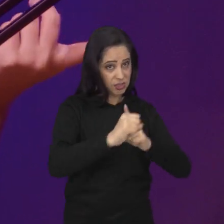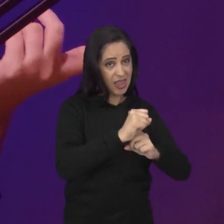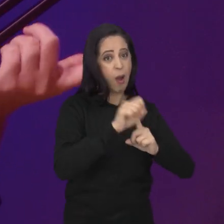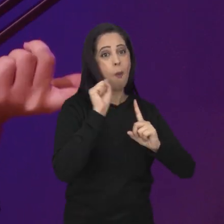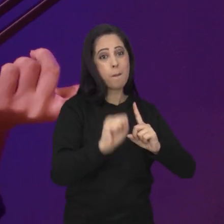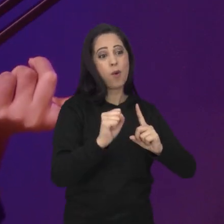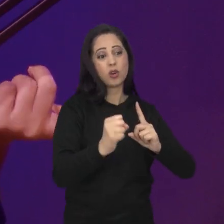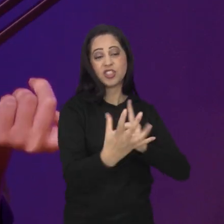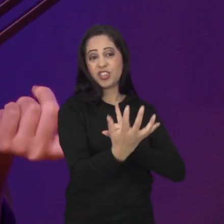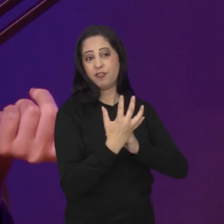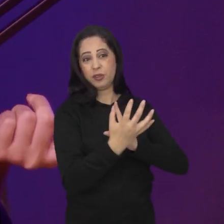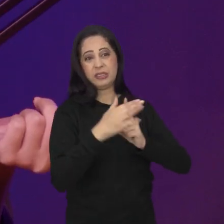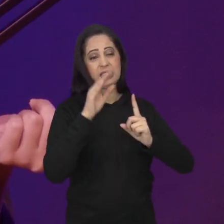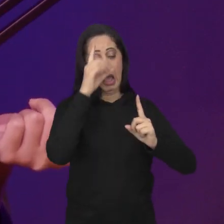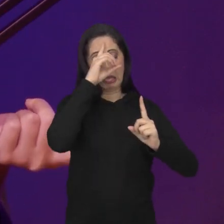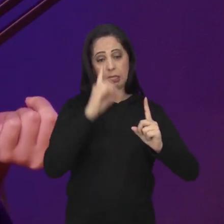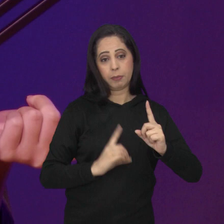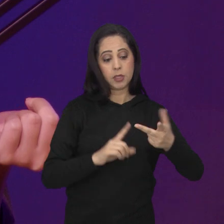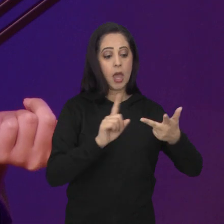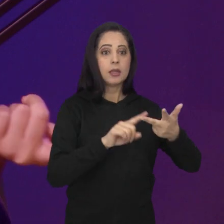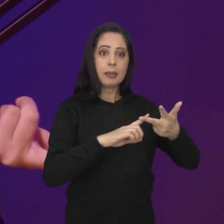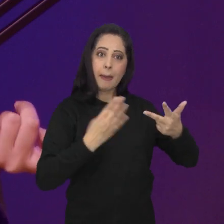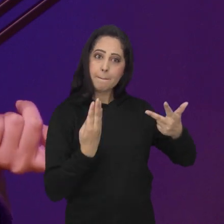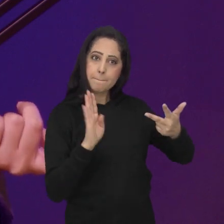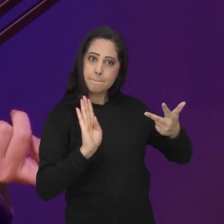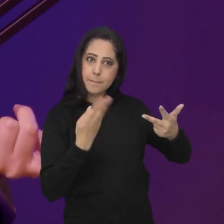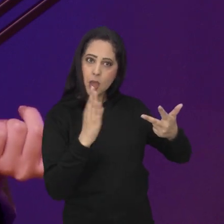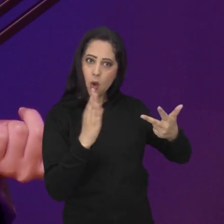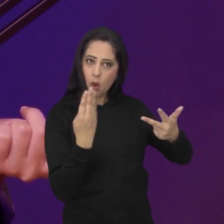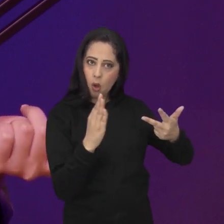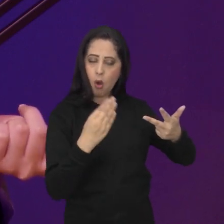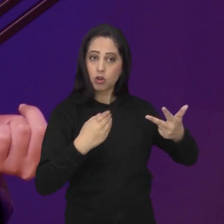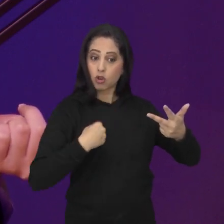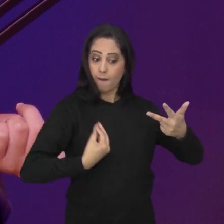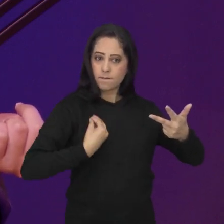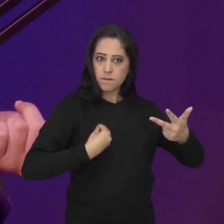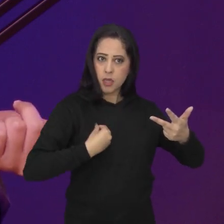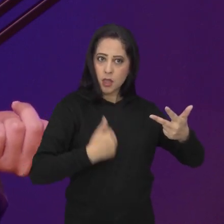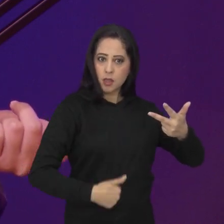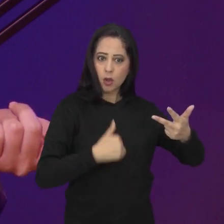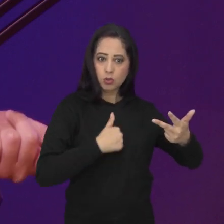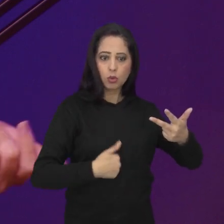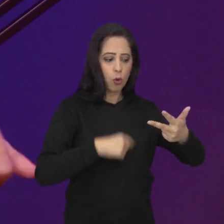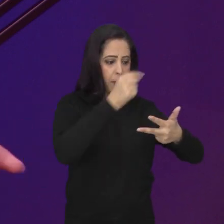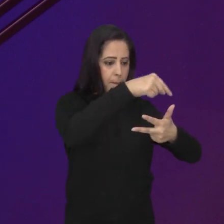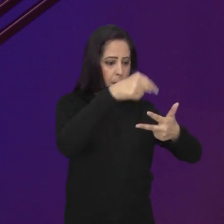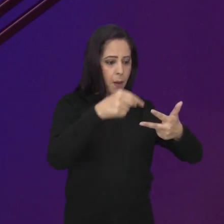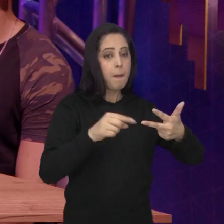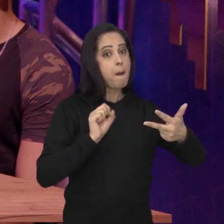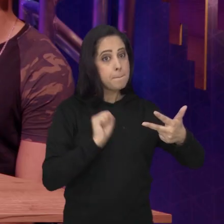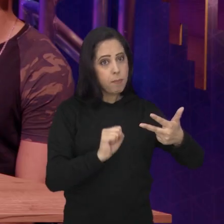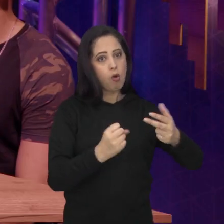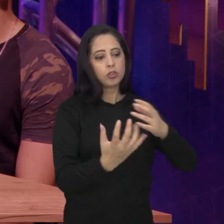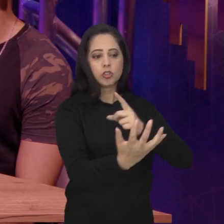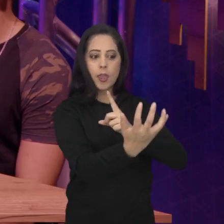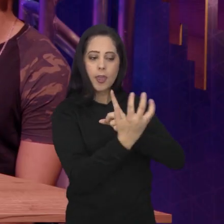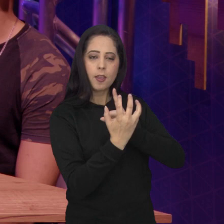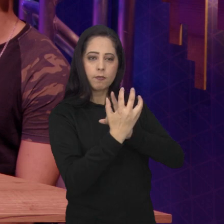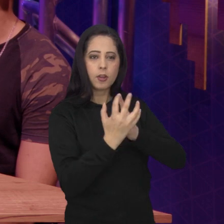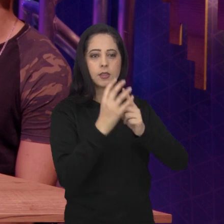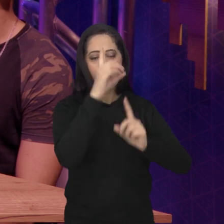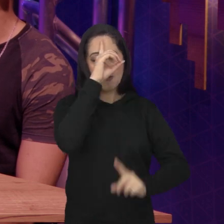também tem fatores sociais que podem influenciar em tudo isso e biológicos também. Então, é toda